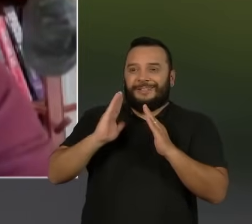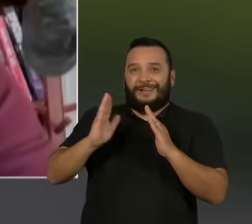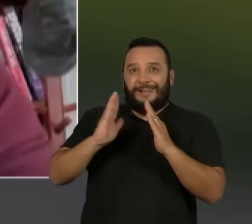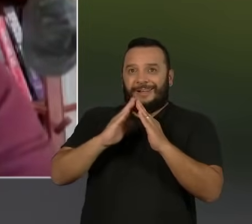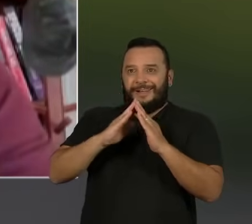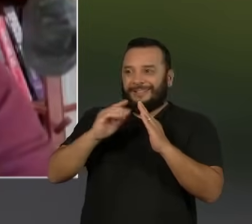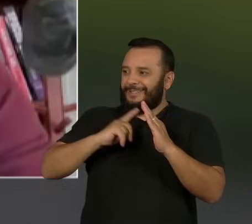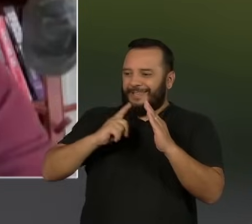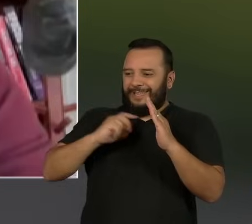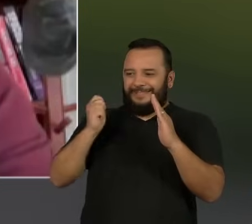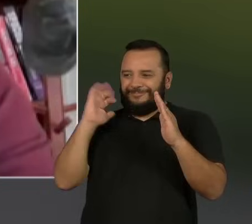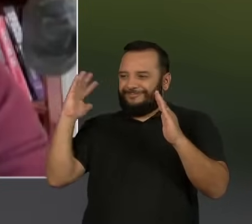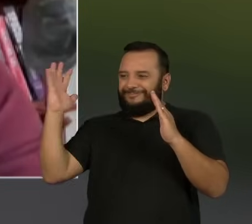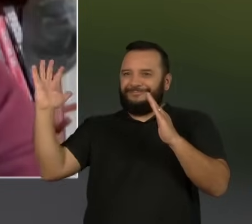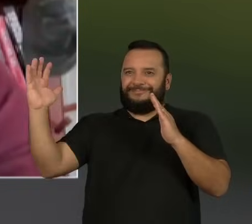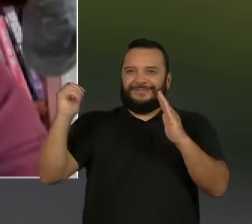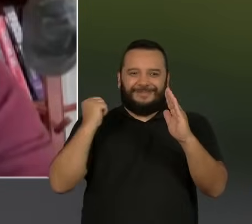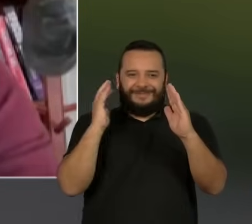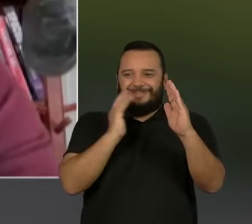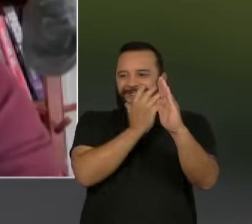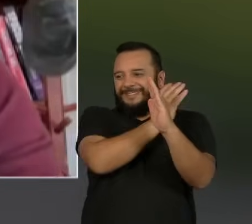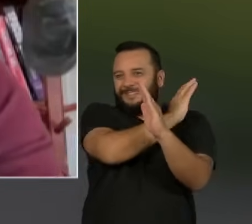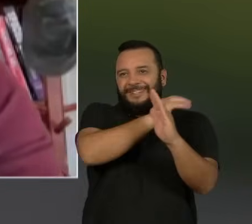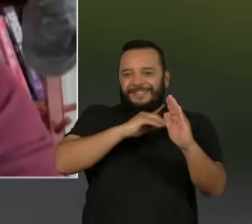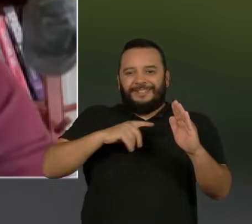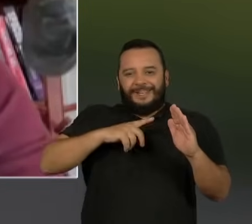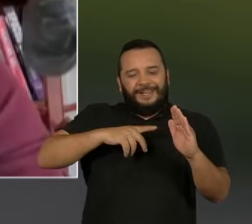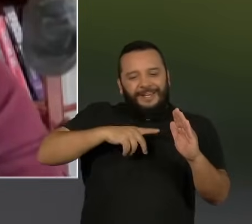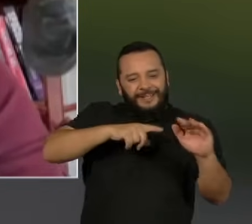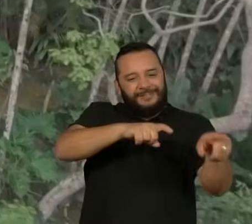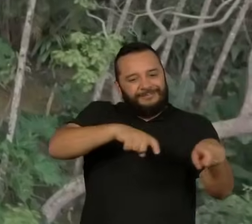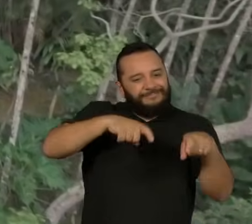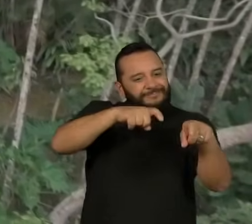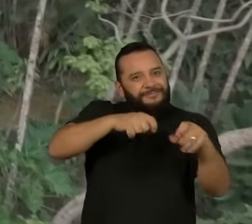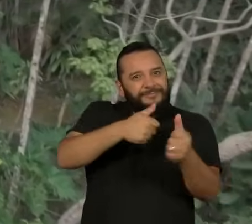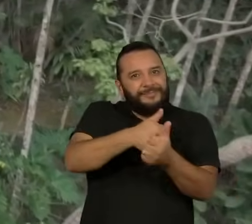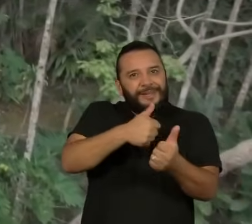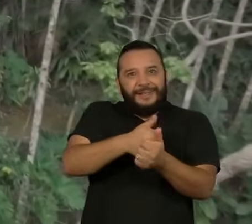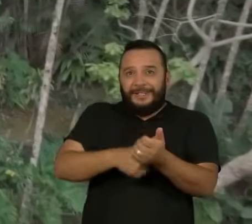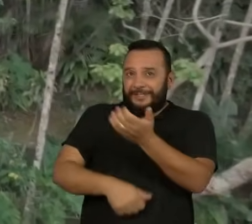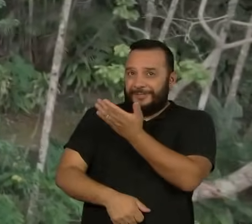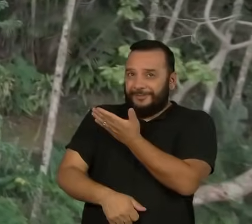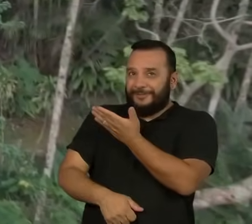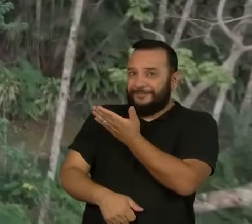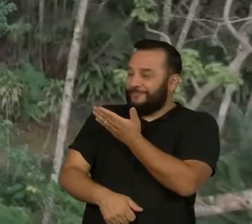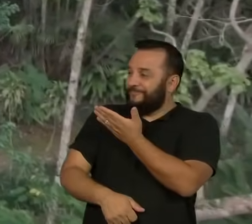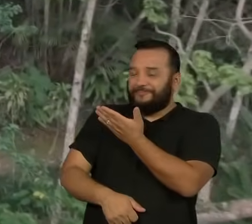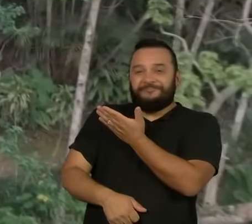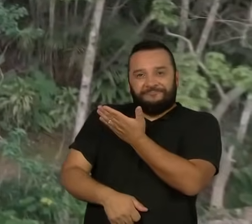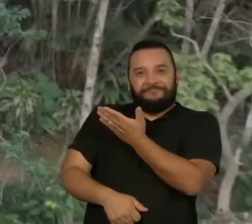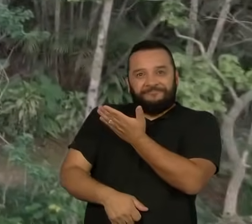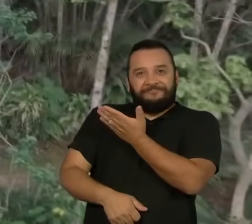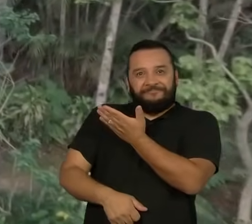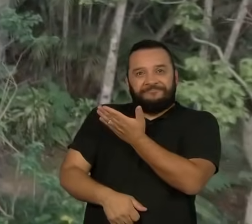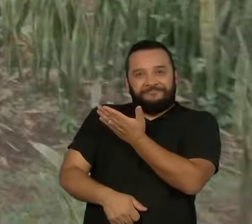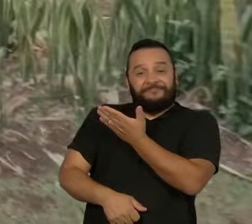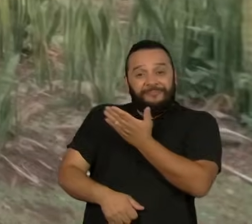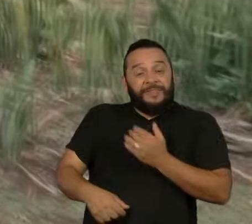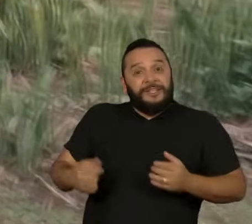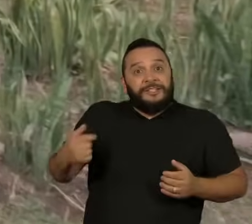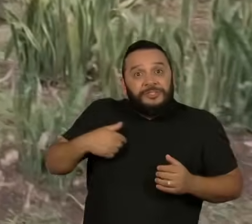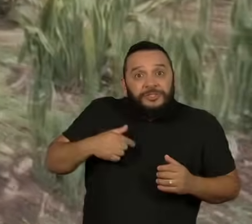de agroflorestas e onde a gente tem uma área de reserva legal muito grande. Na Chapada dos Veadeiros, desde pequenininho